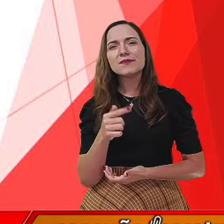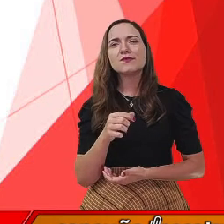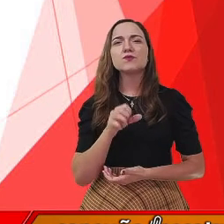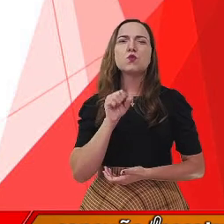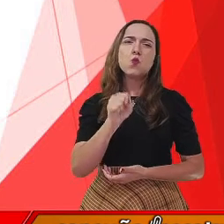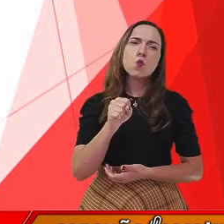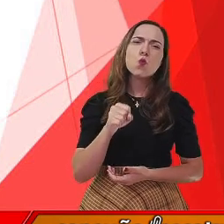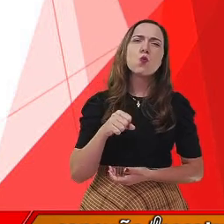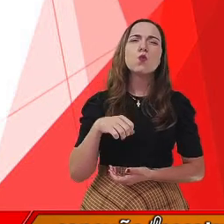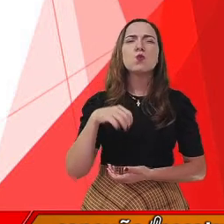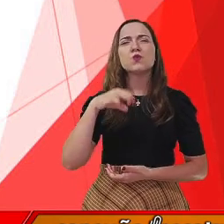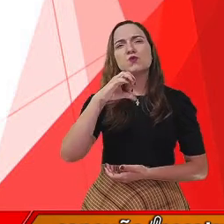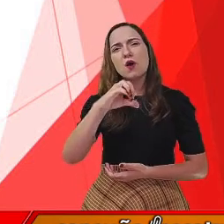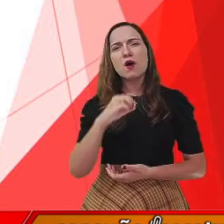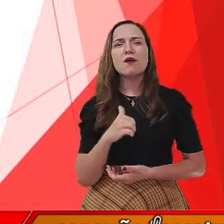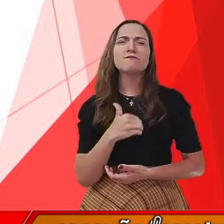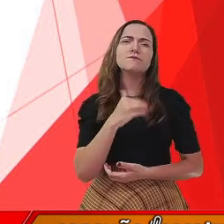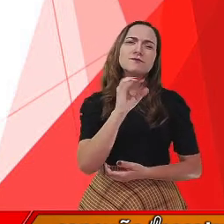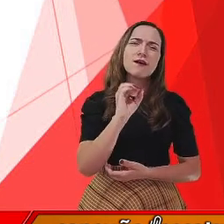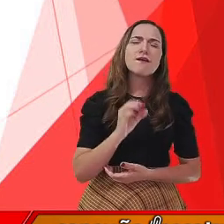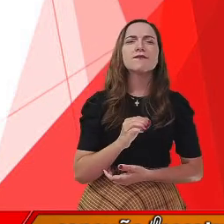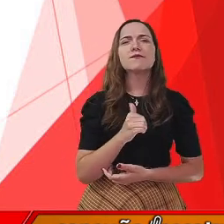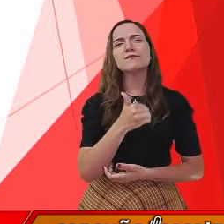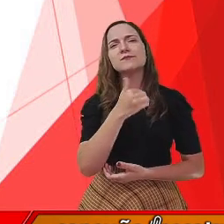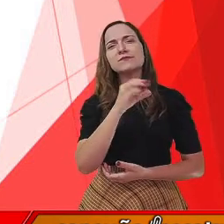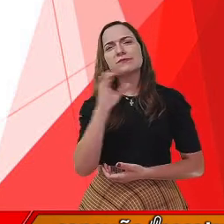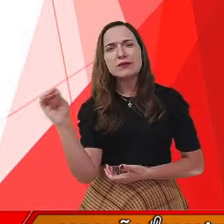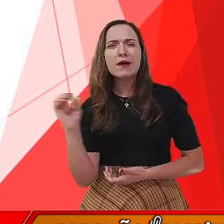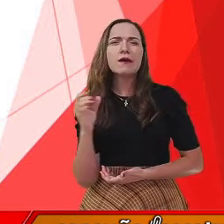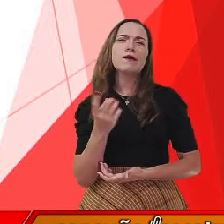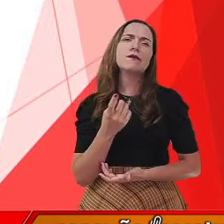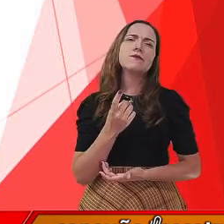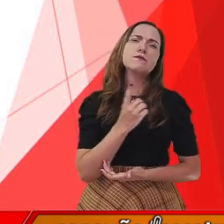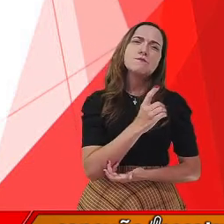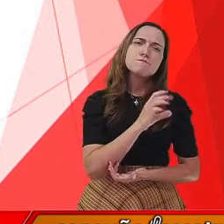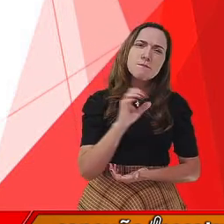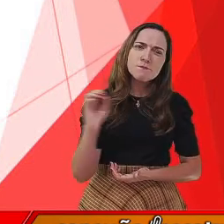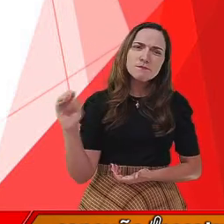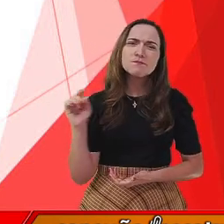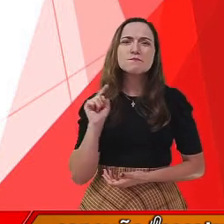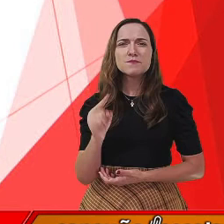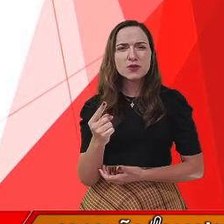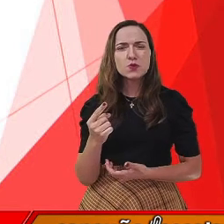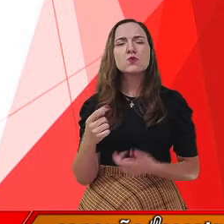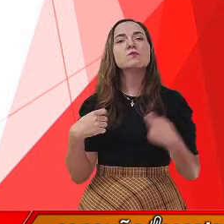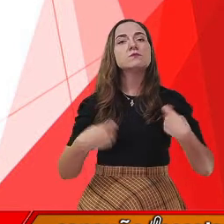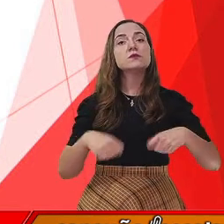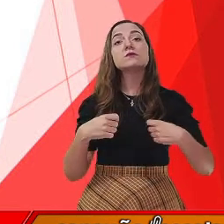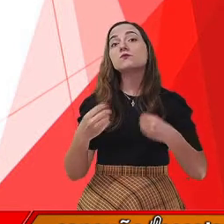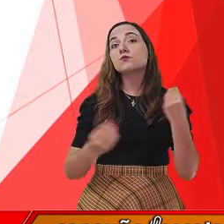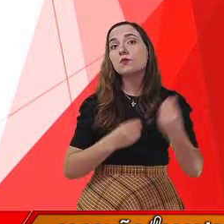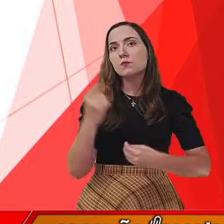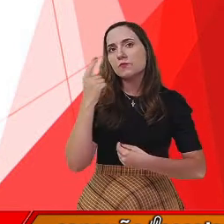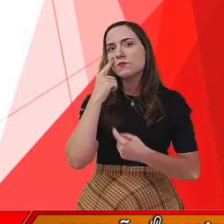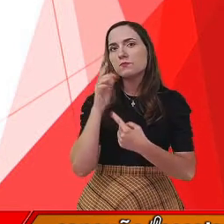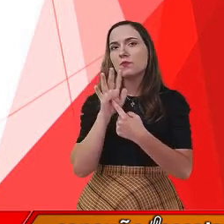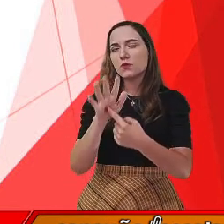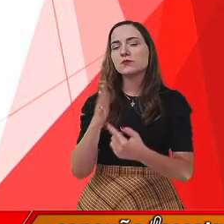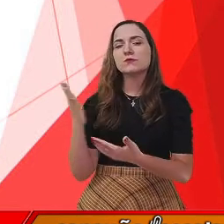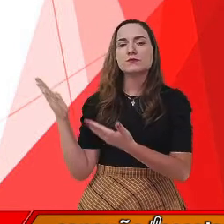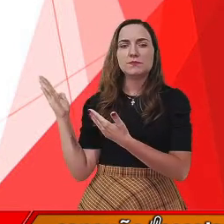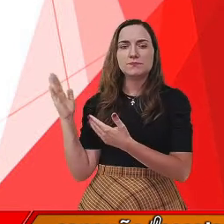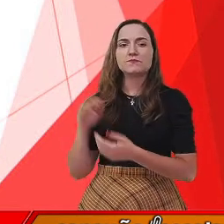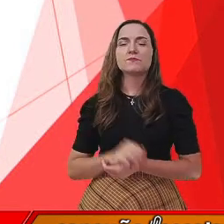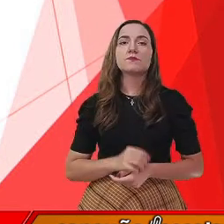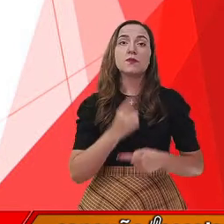9, 10, 100 e 1000, as leituras são feitas da seguinte forma: